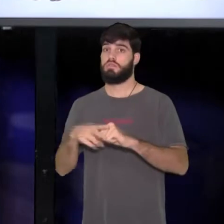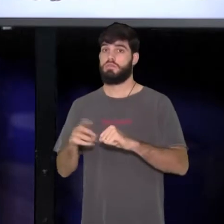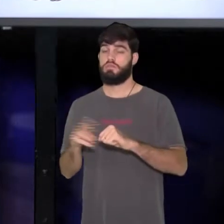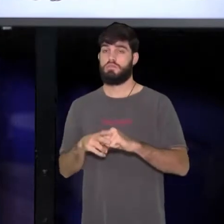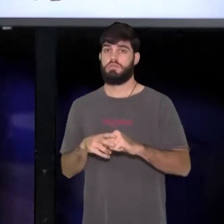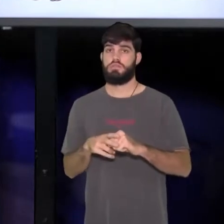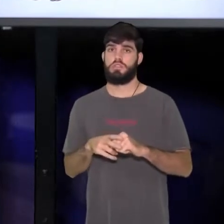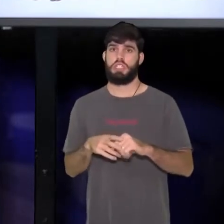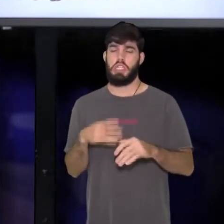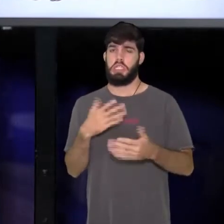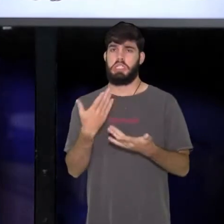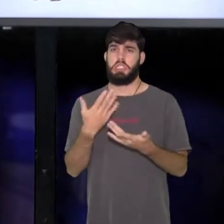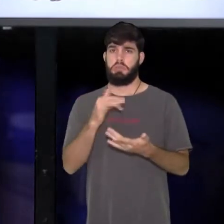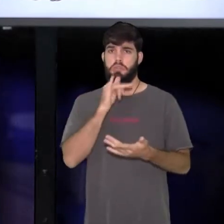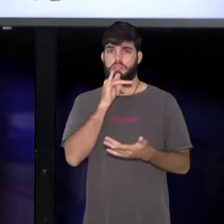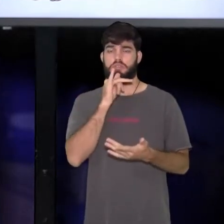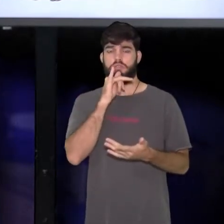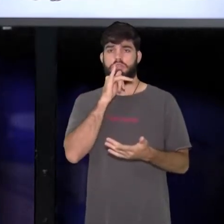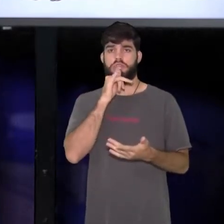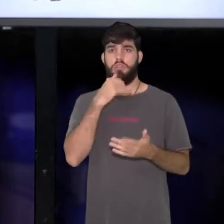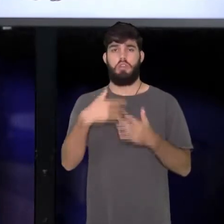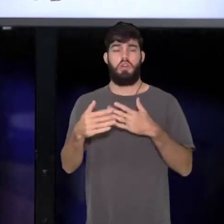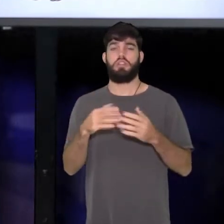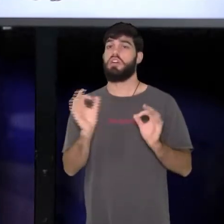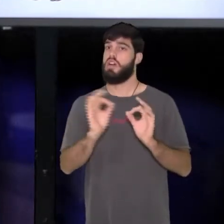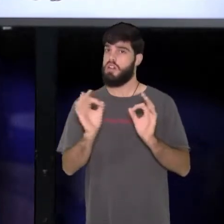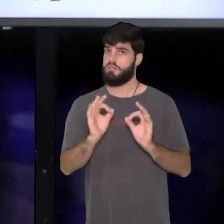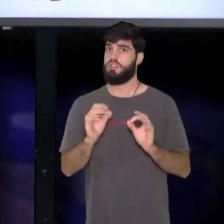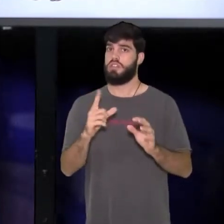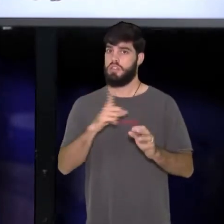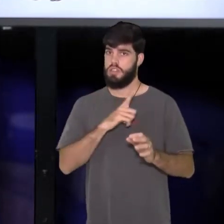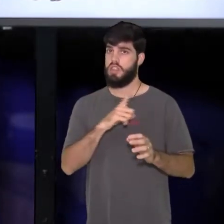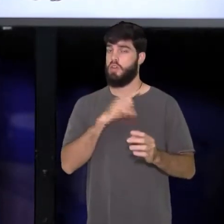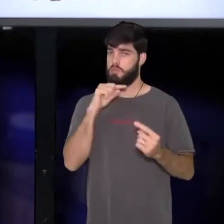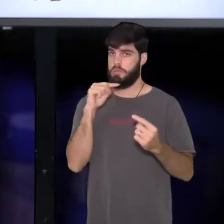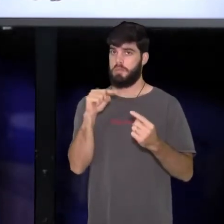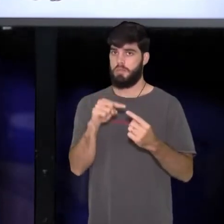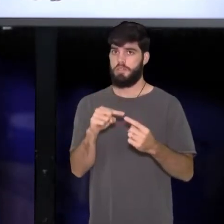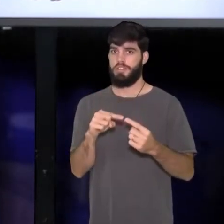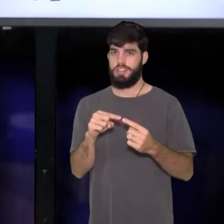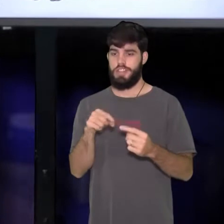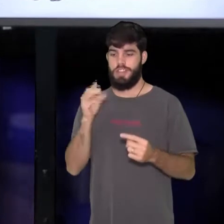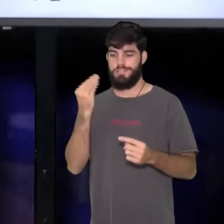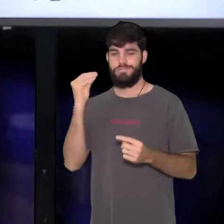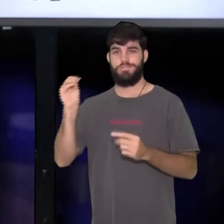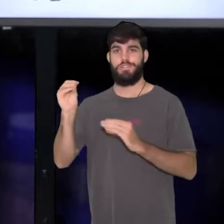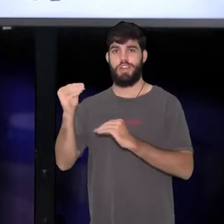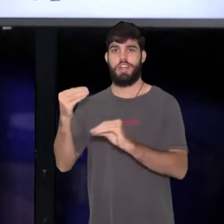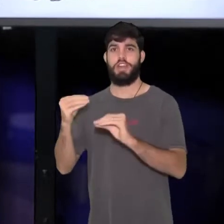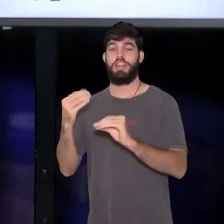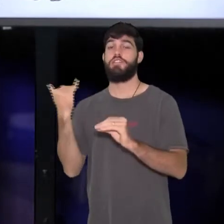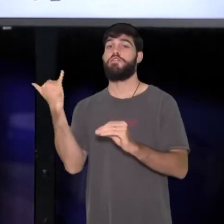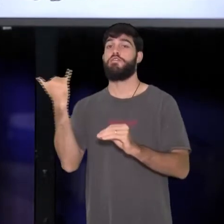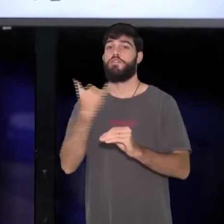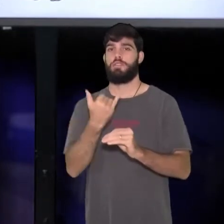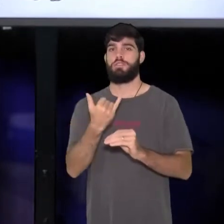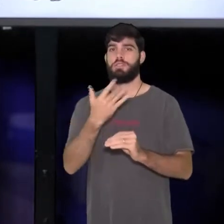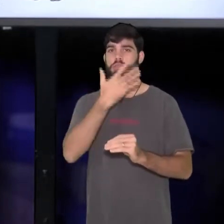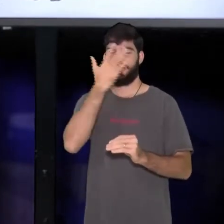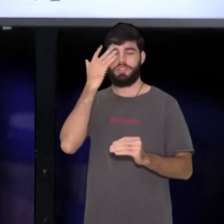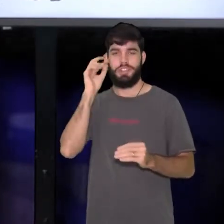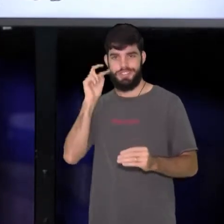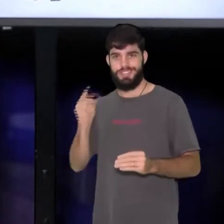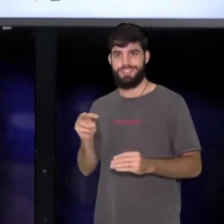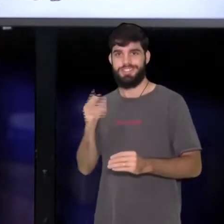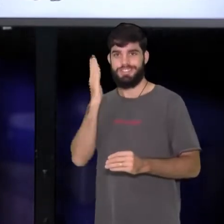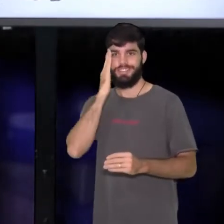por mero capricho do autor do texto. Eles estão aqui para informar. E aí o que é que eu tenho de elementos